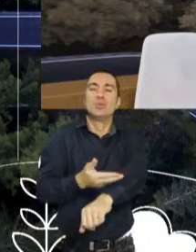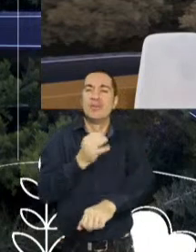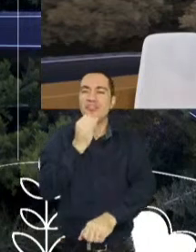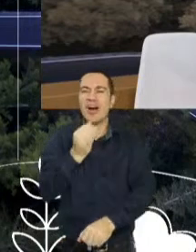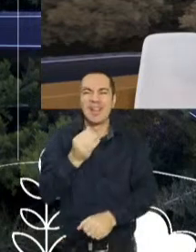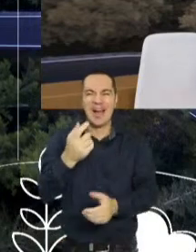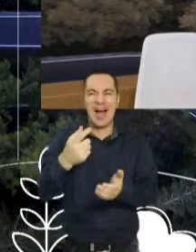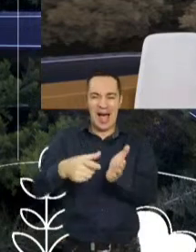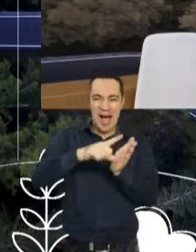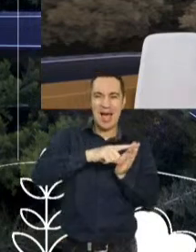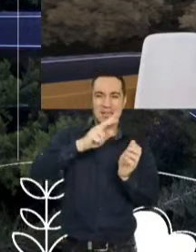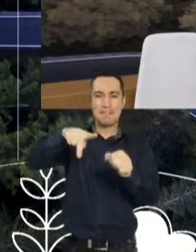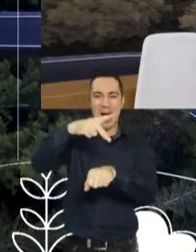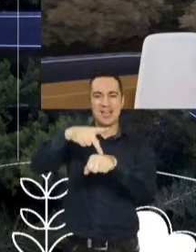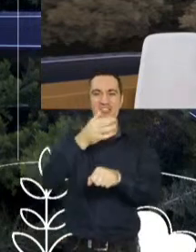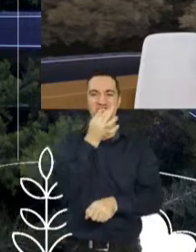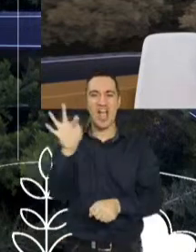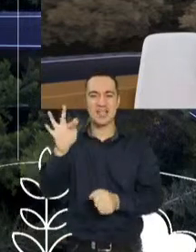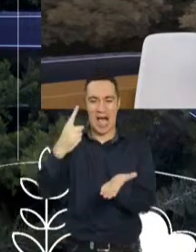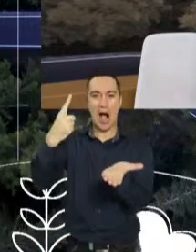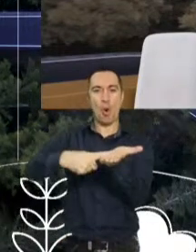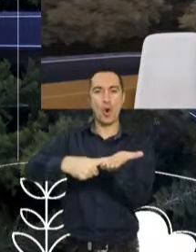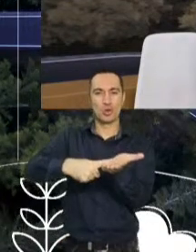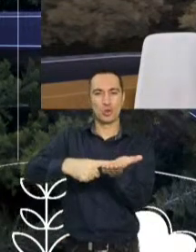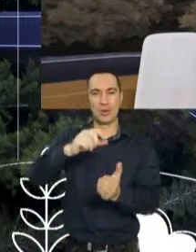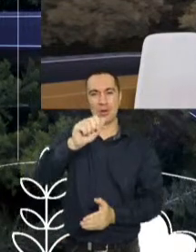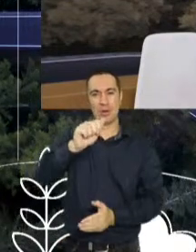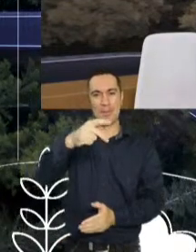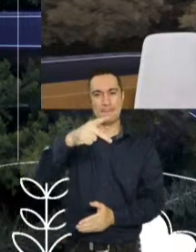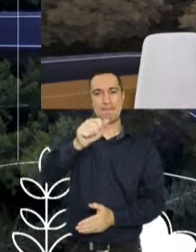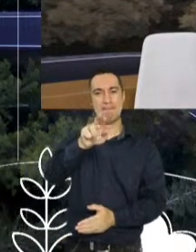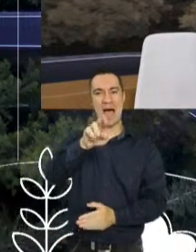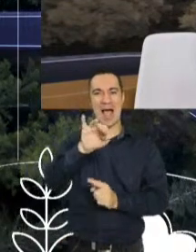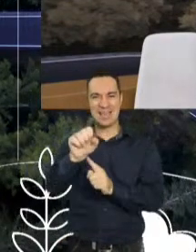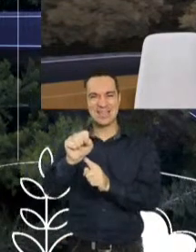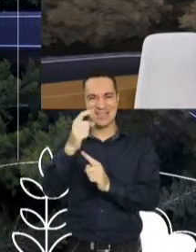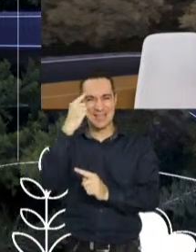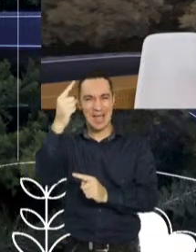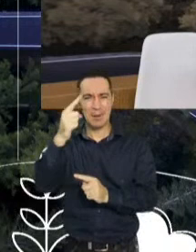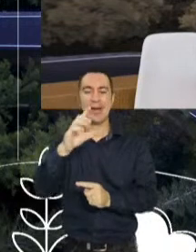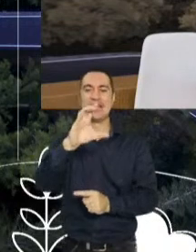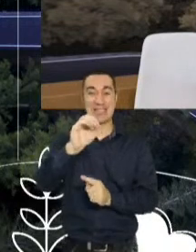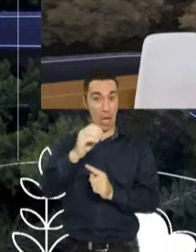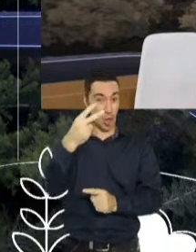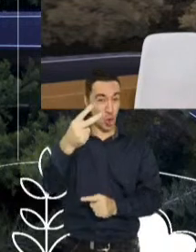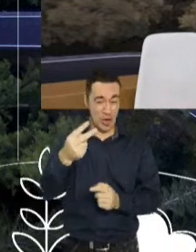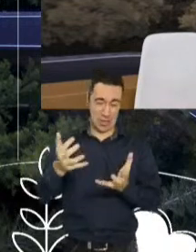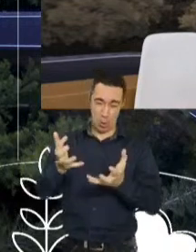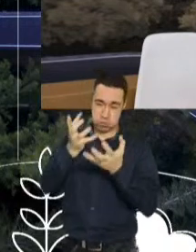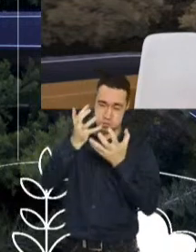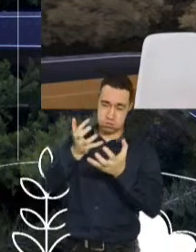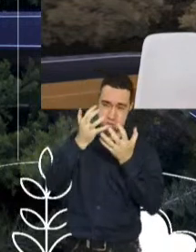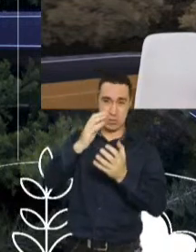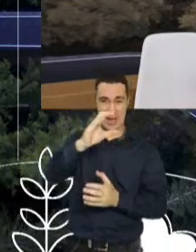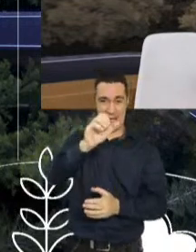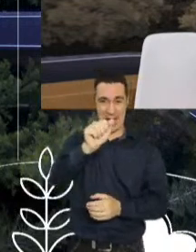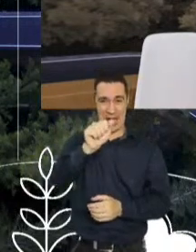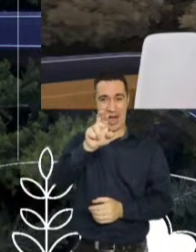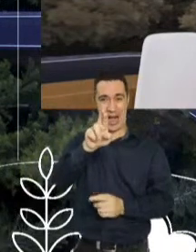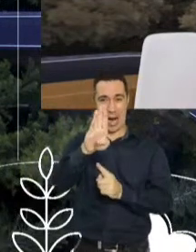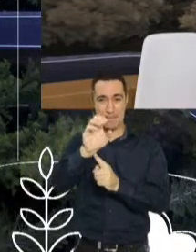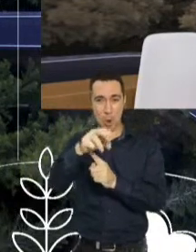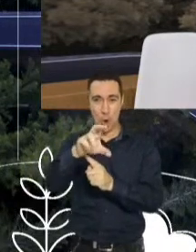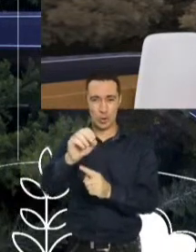de Acordo de Paris, de emissões de gases de efeito estufa, a gente encara o CO2, o nosso dióxido de carbono, como o